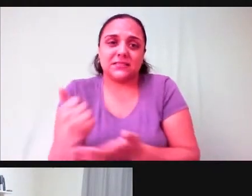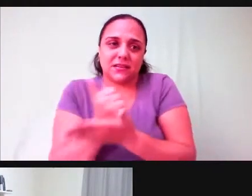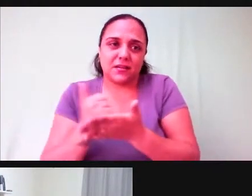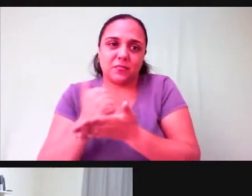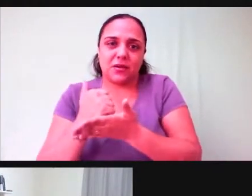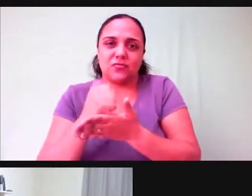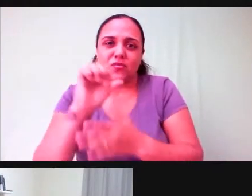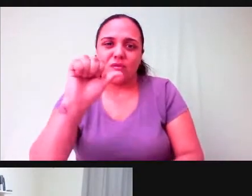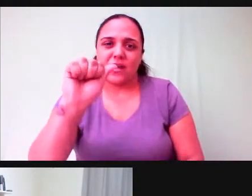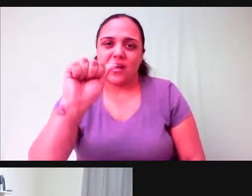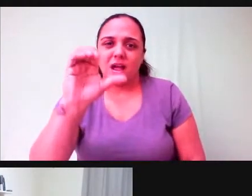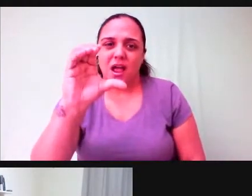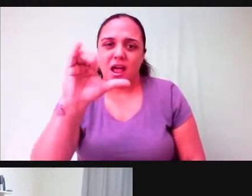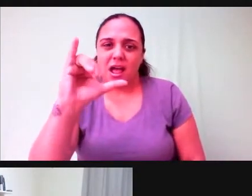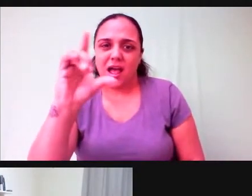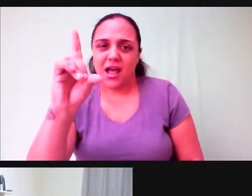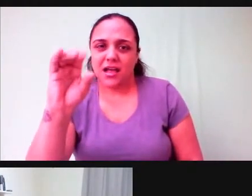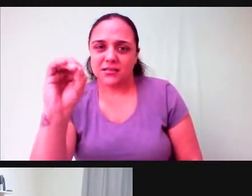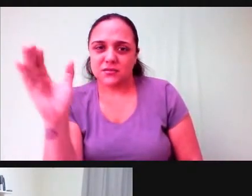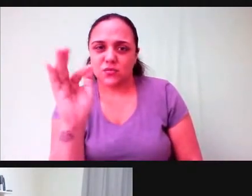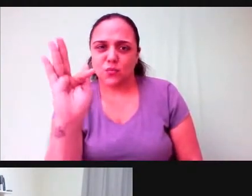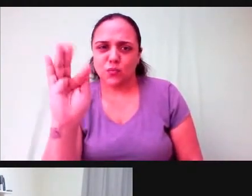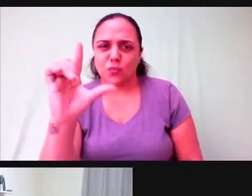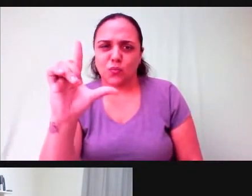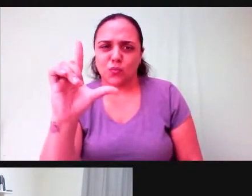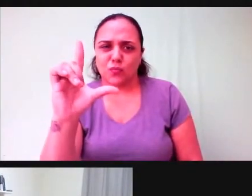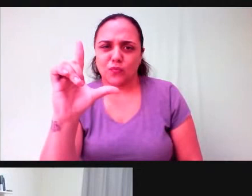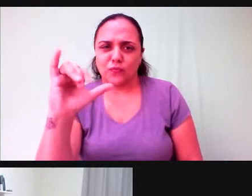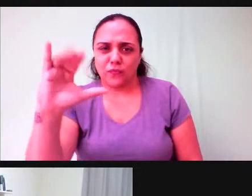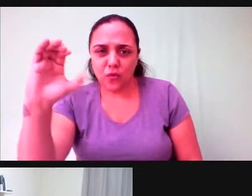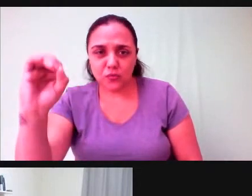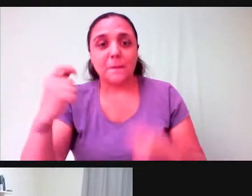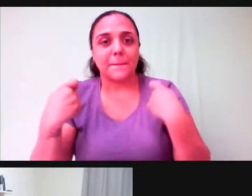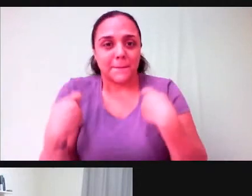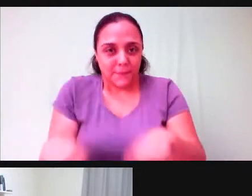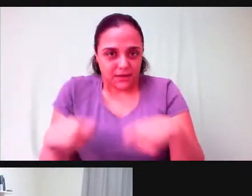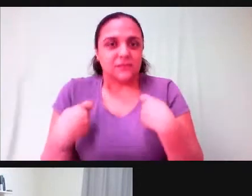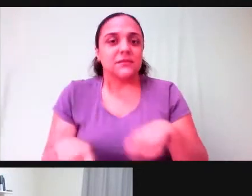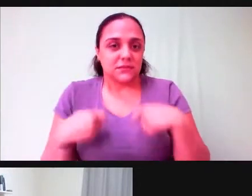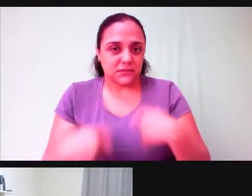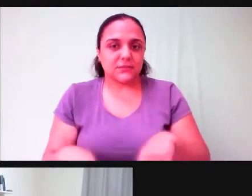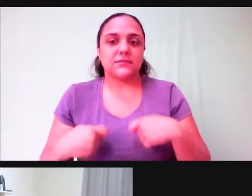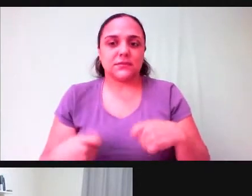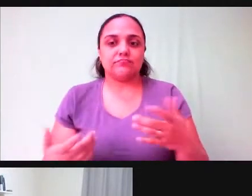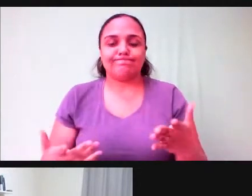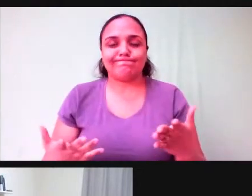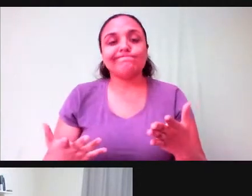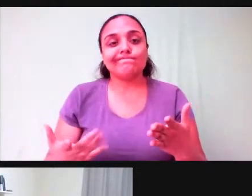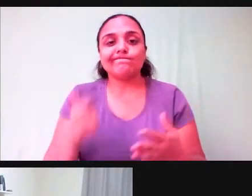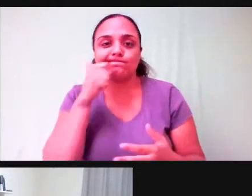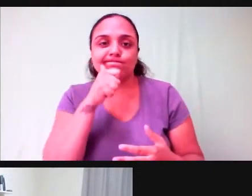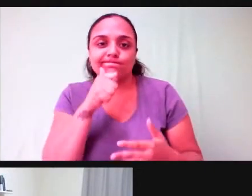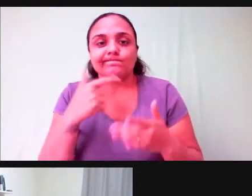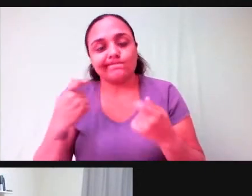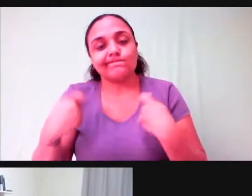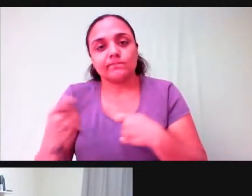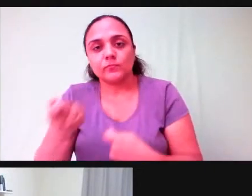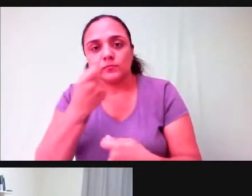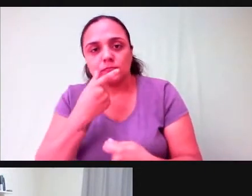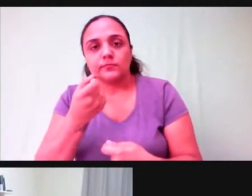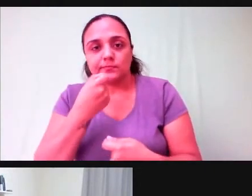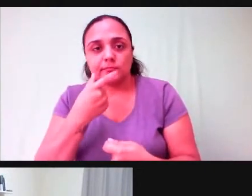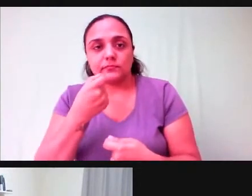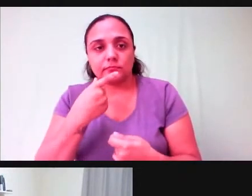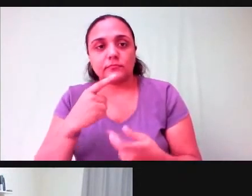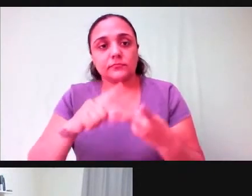se ela, mesmo consumindo, não tiver ácido fólico suficiente, ela pode ter alterações neurológicas no feto.